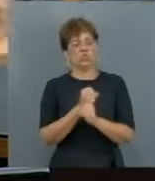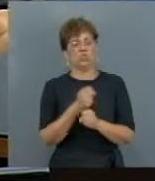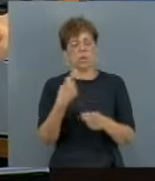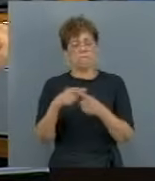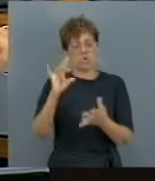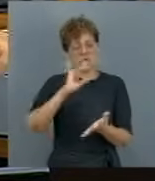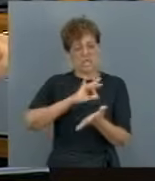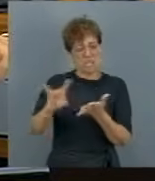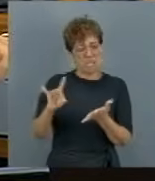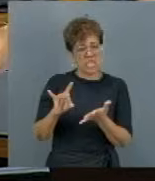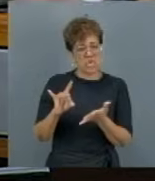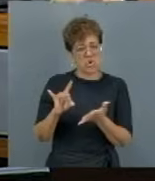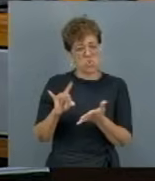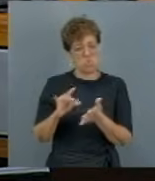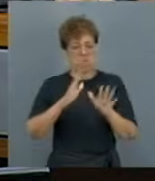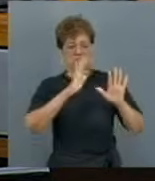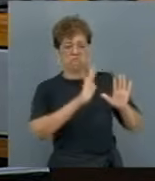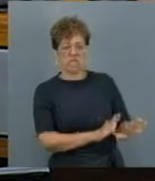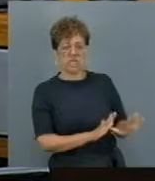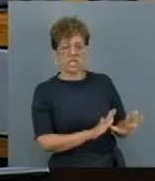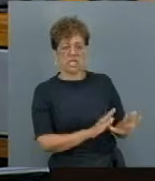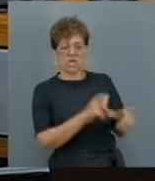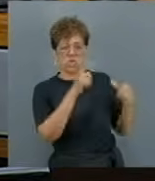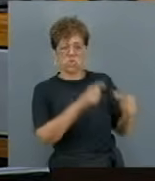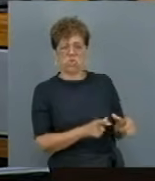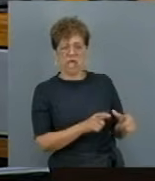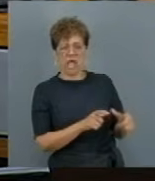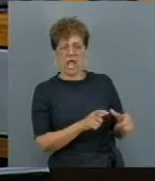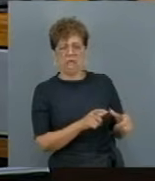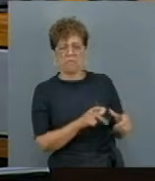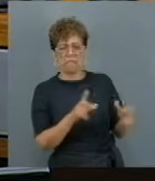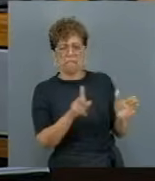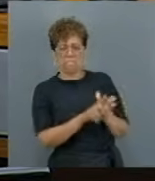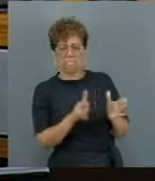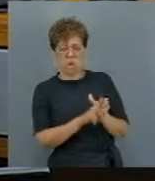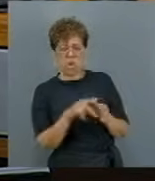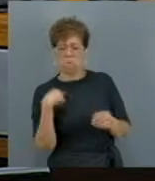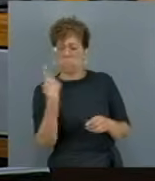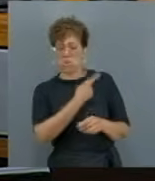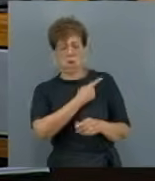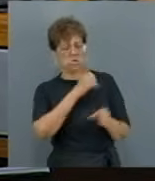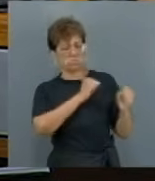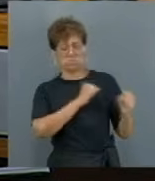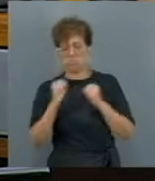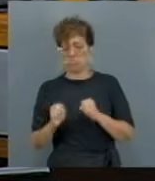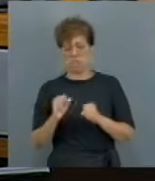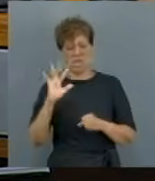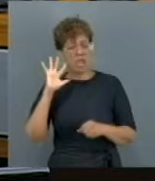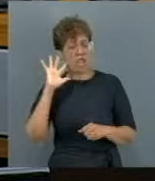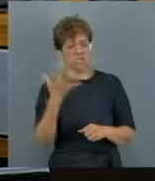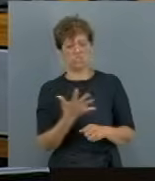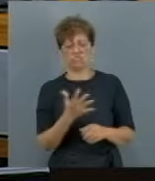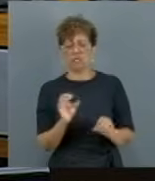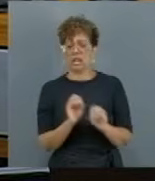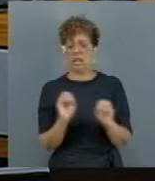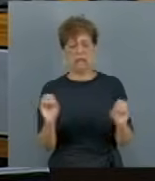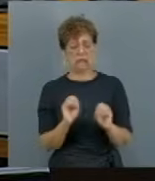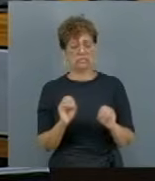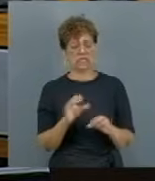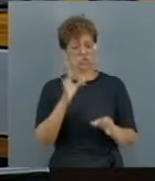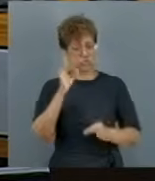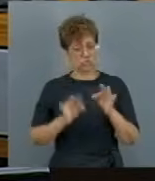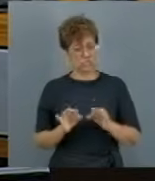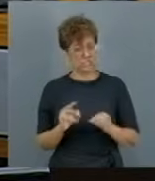seja colocado no seu lugar, num processo de eugenia política que não cabe ao Poder Judiciário. Não cabe ao Poder Judiciário.